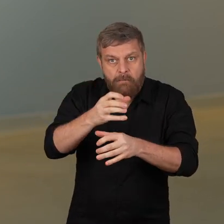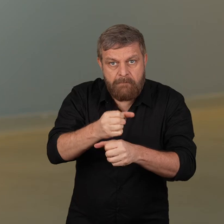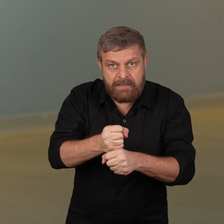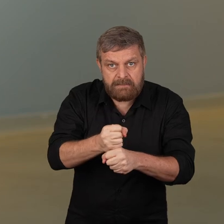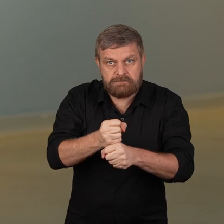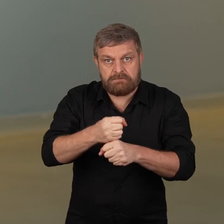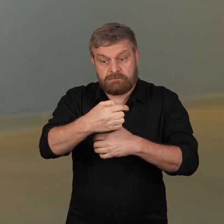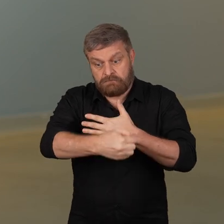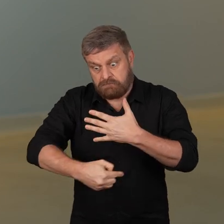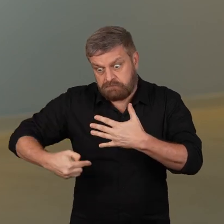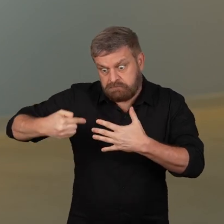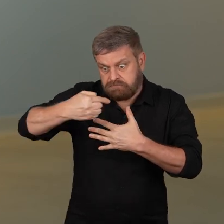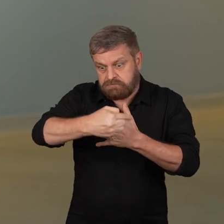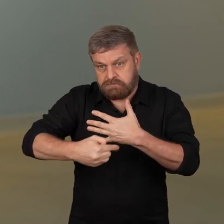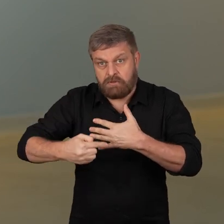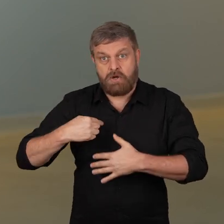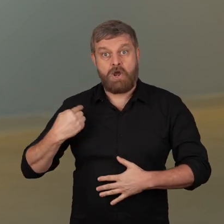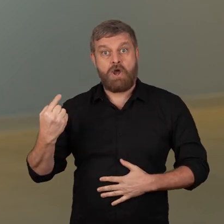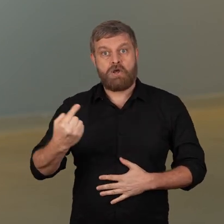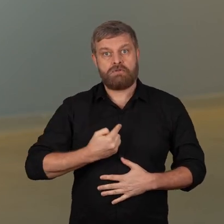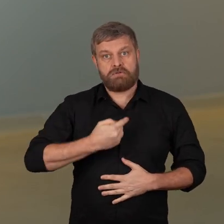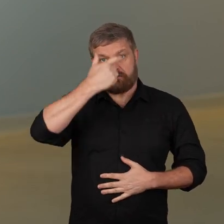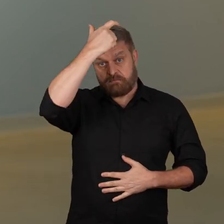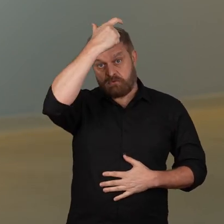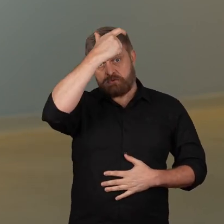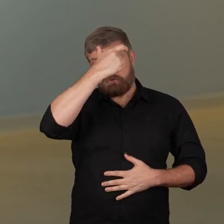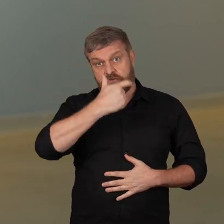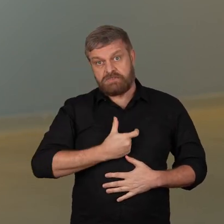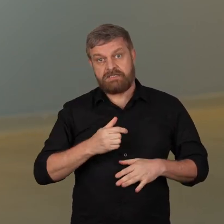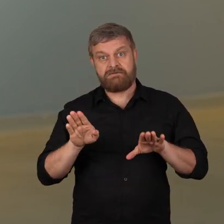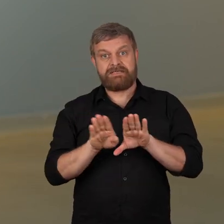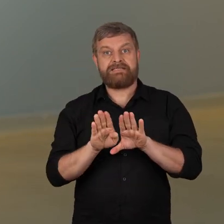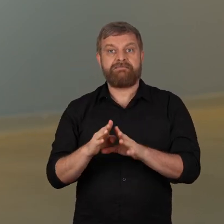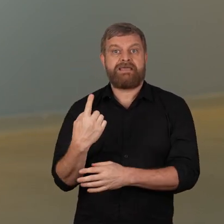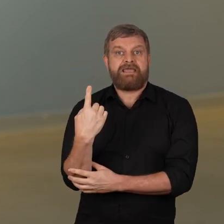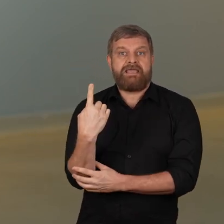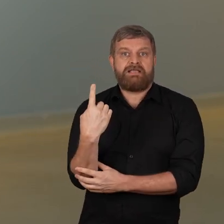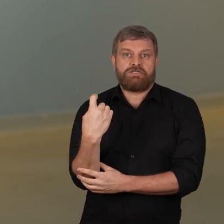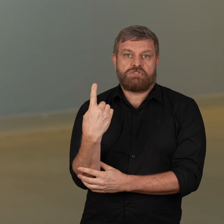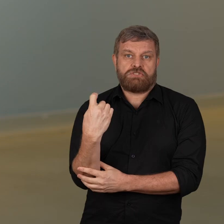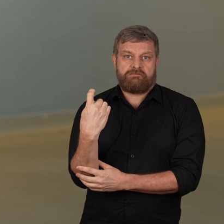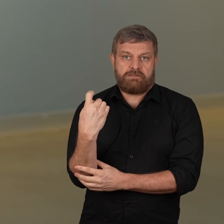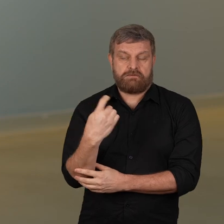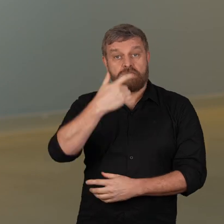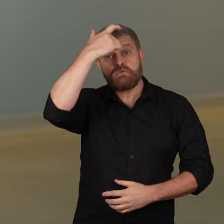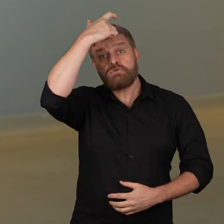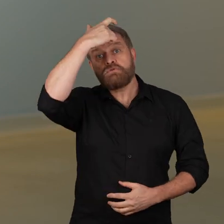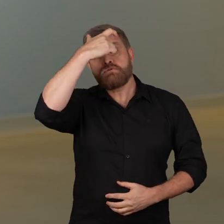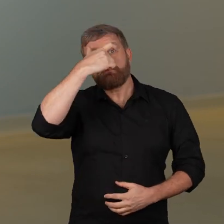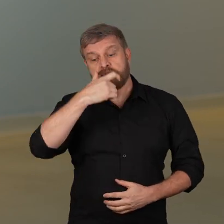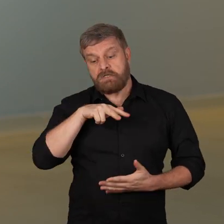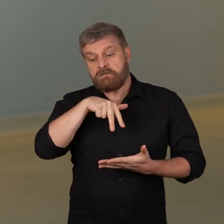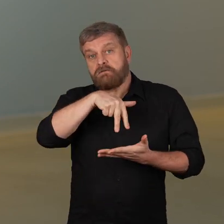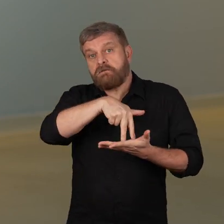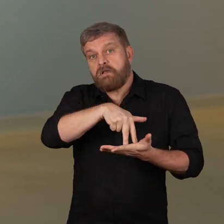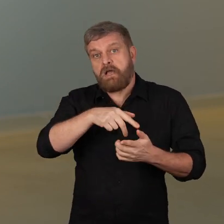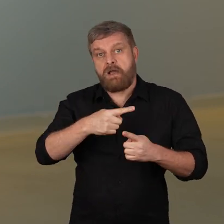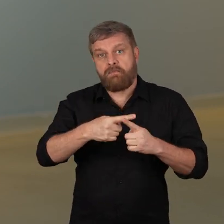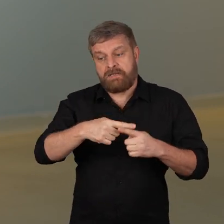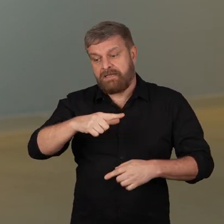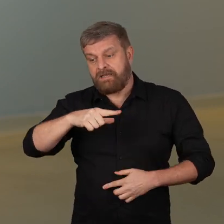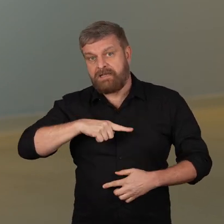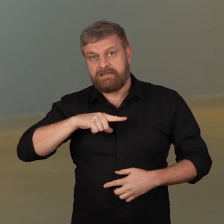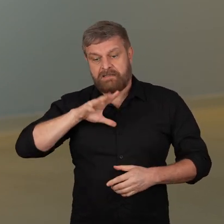ao mesmo tempo, somos sujeitos e somos indivíduos. Sujeitos porque temos a